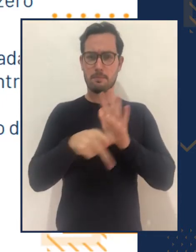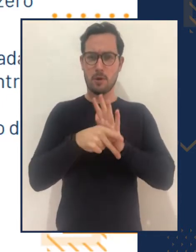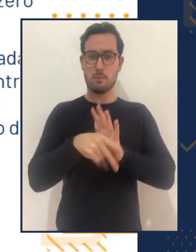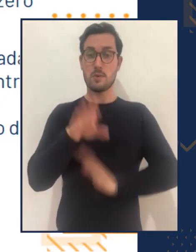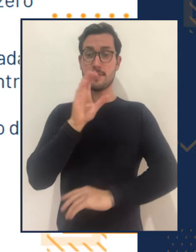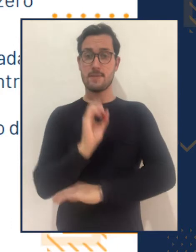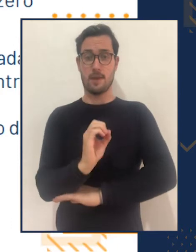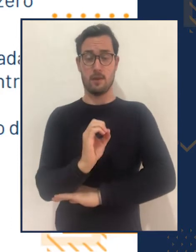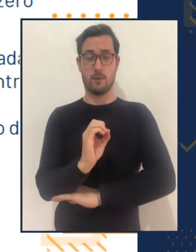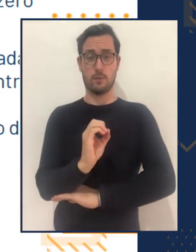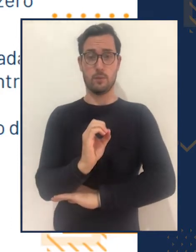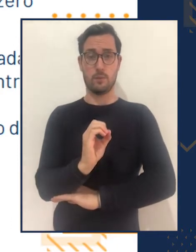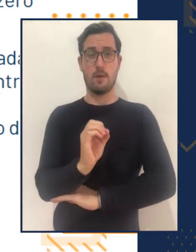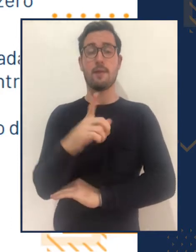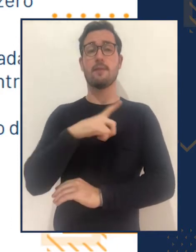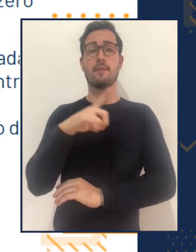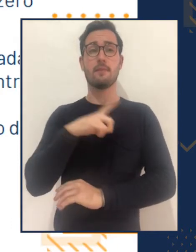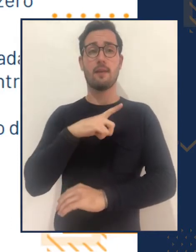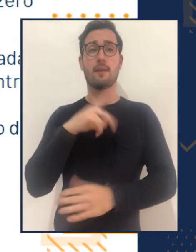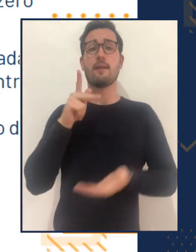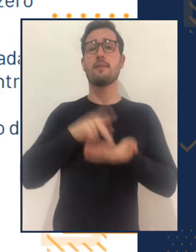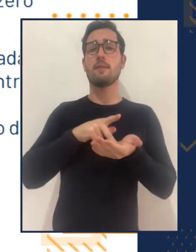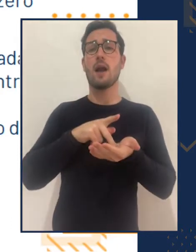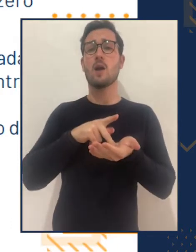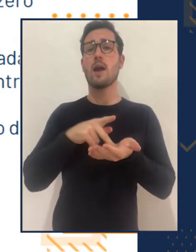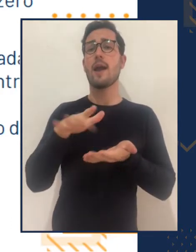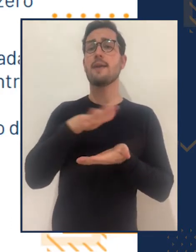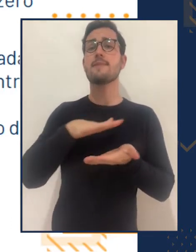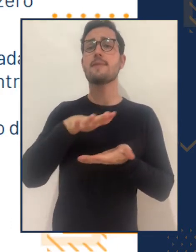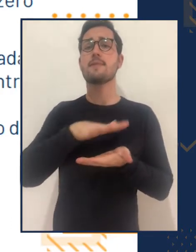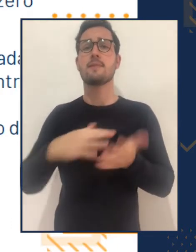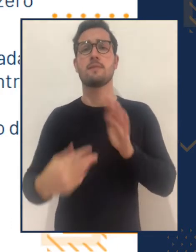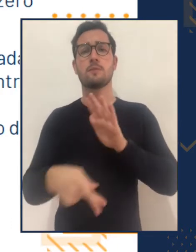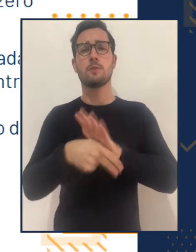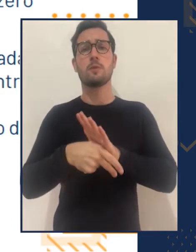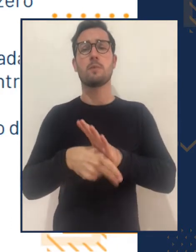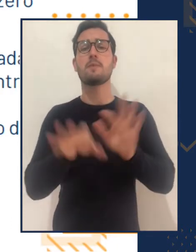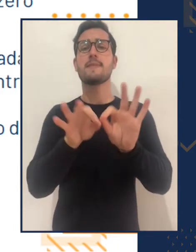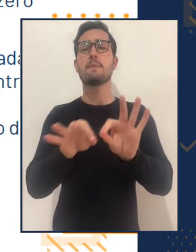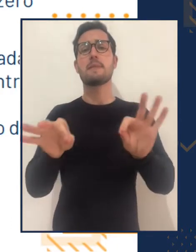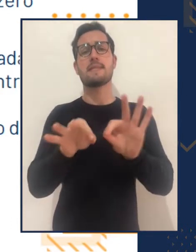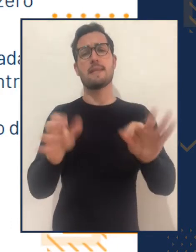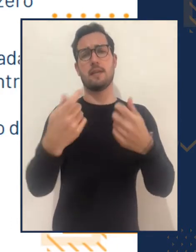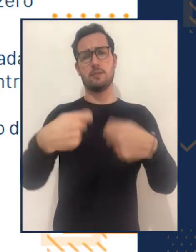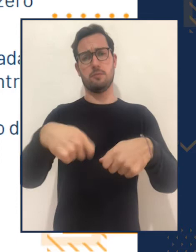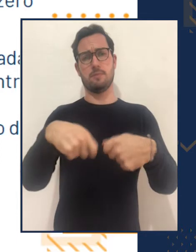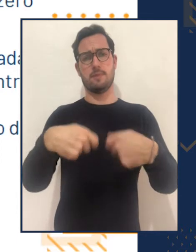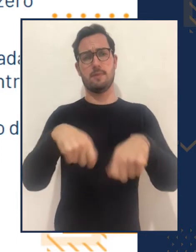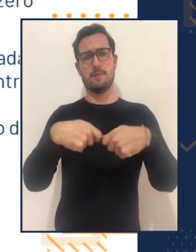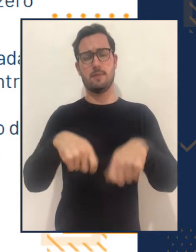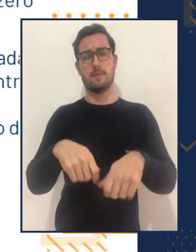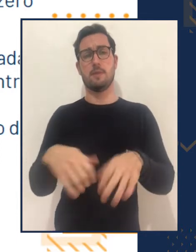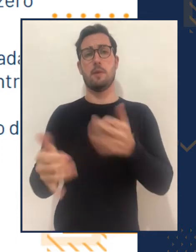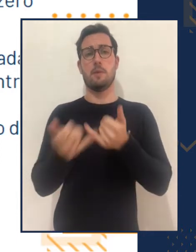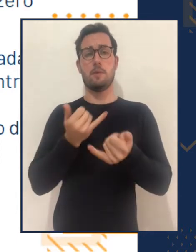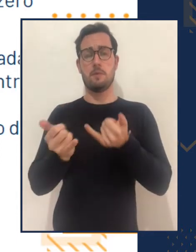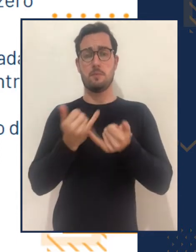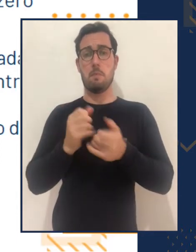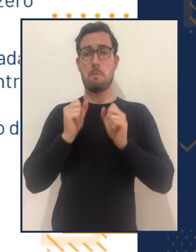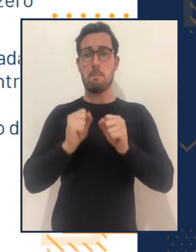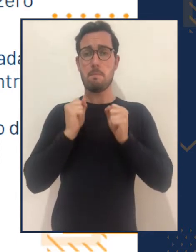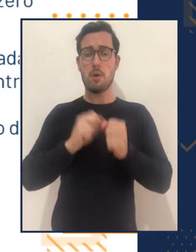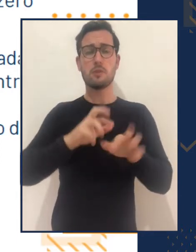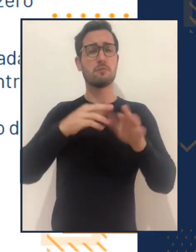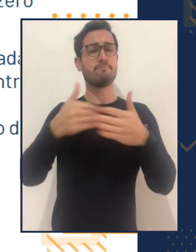de potencial elétrico zero, principalmente para a realização de medições. Então, por uma questão de simplicidade, né? Aqui no